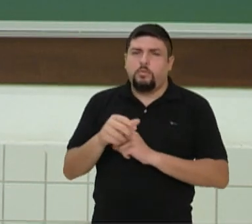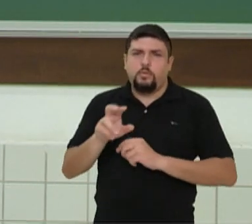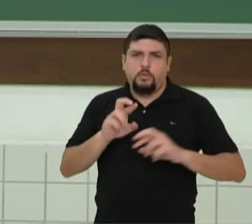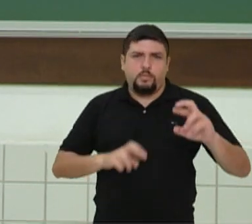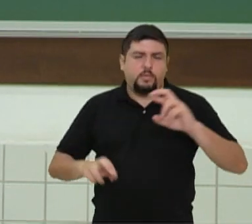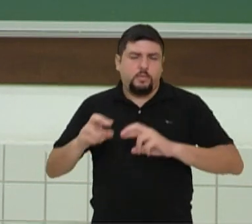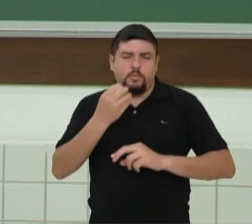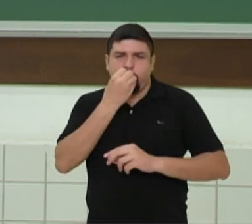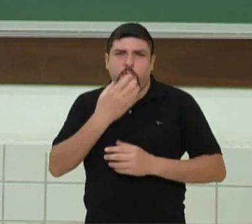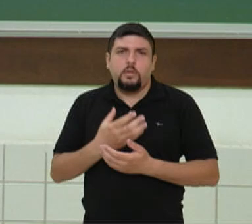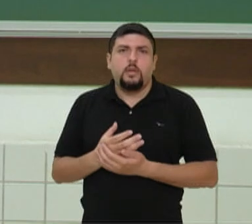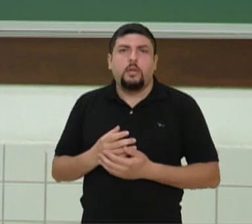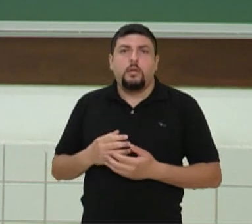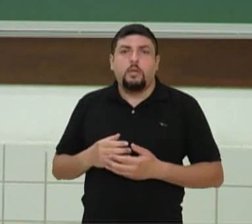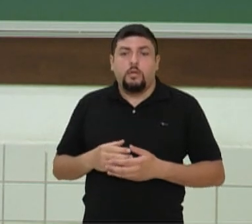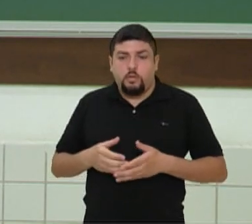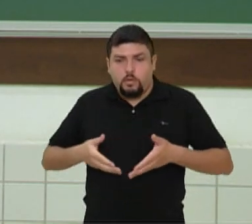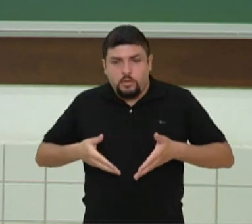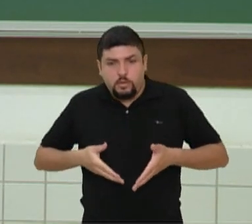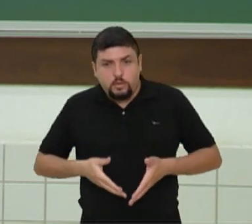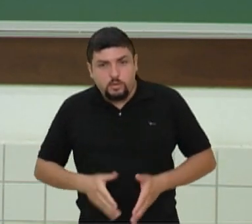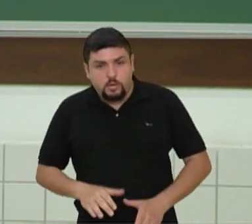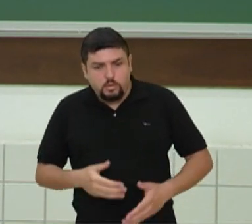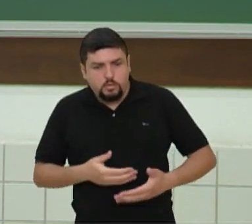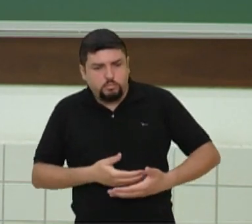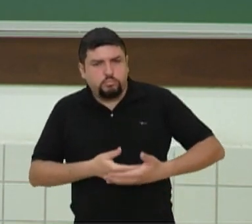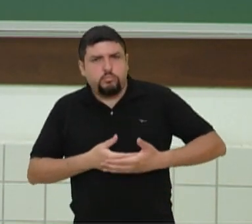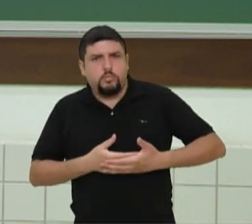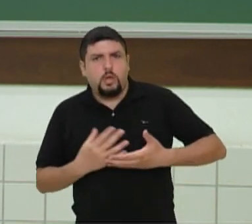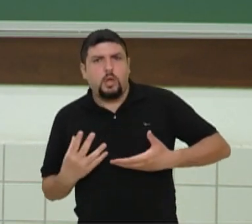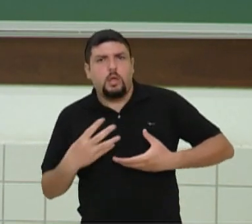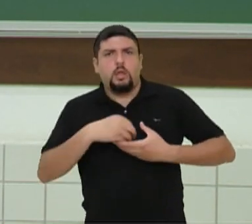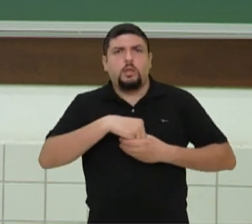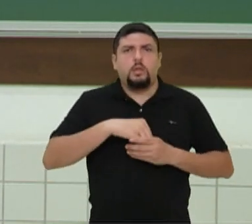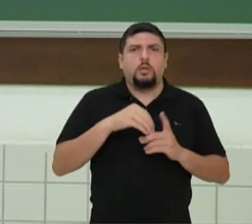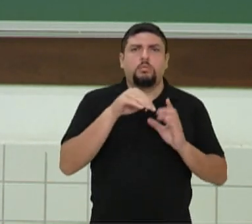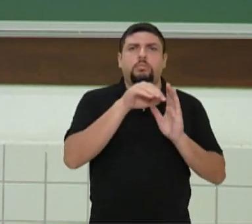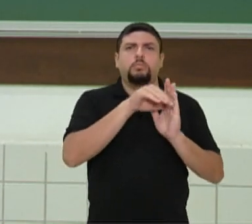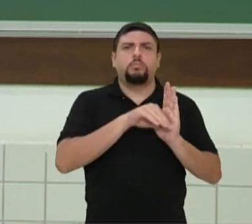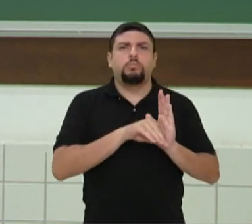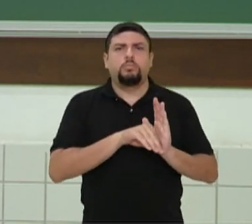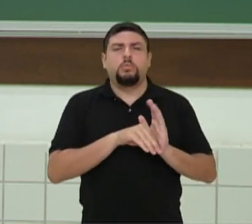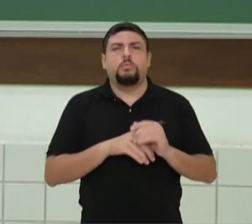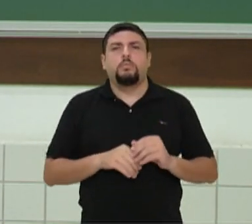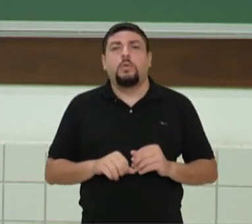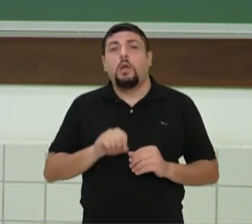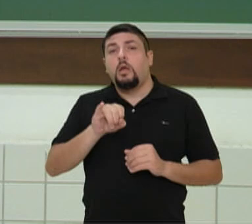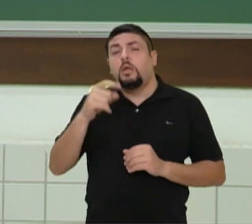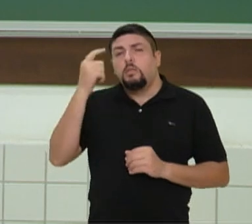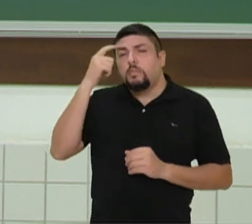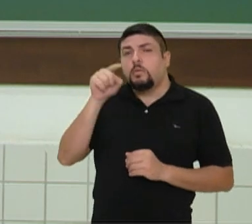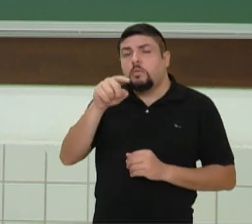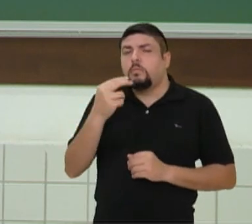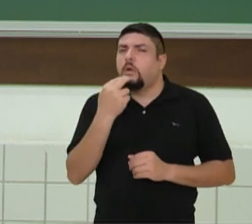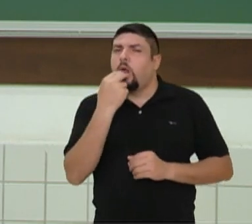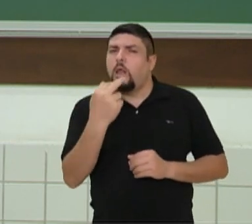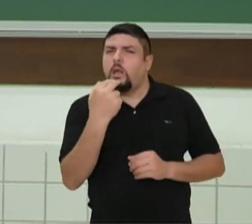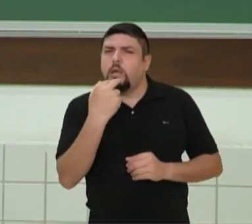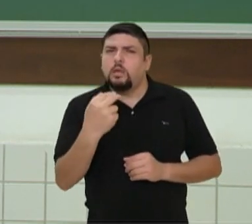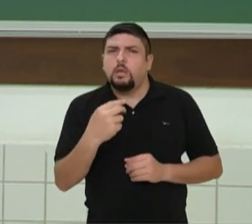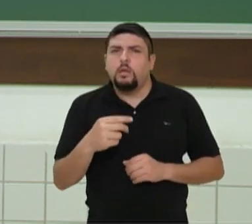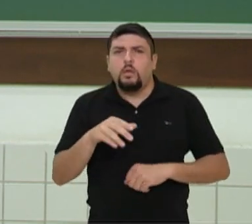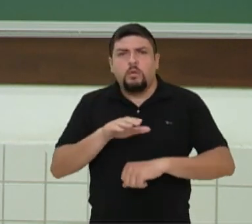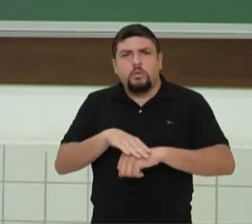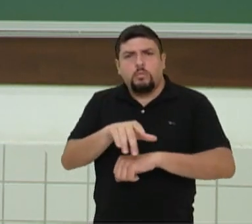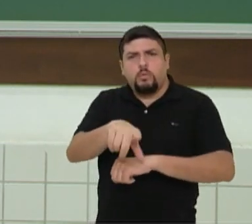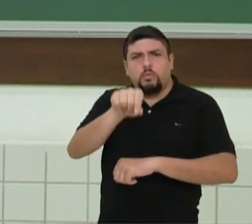bem. Quando nós nascemos, temos uma certa programação. Se você pensar bem, a língua que você fala, ela não foi uma escolha